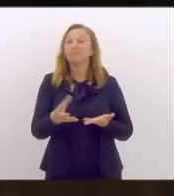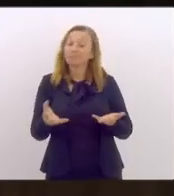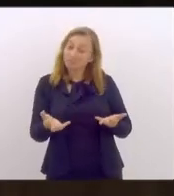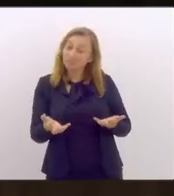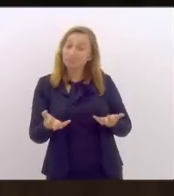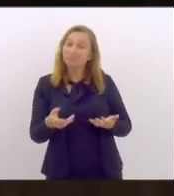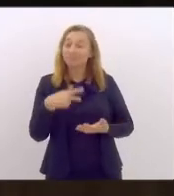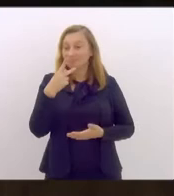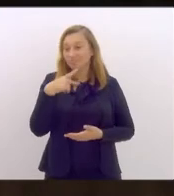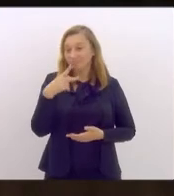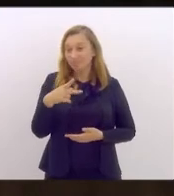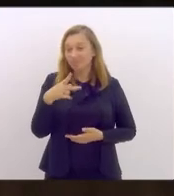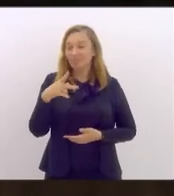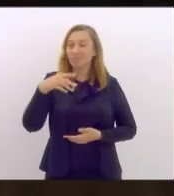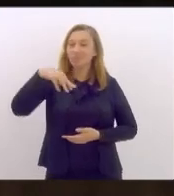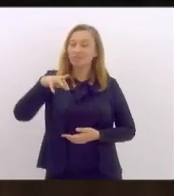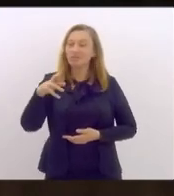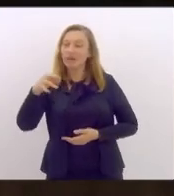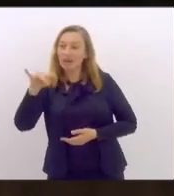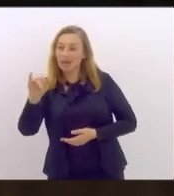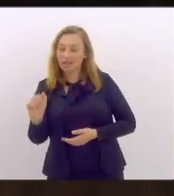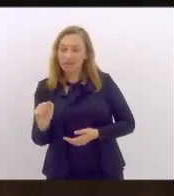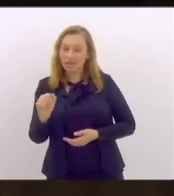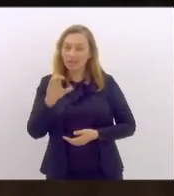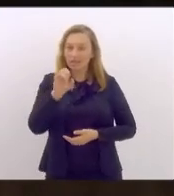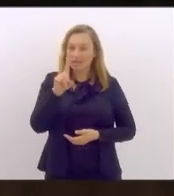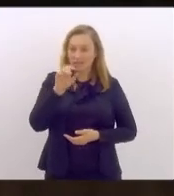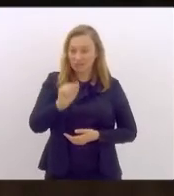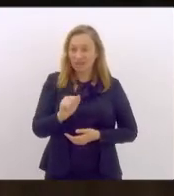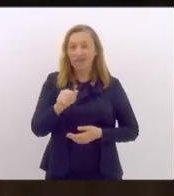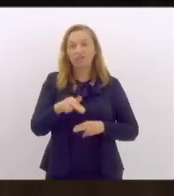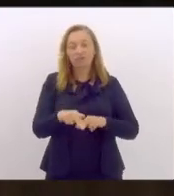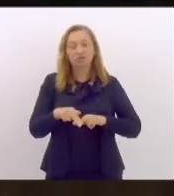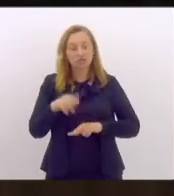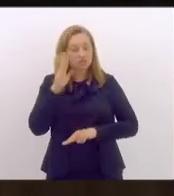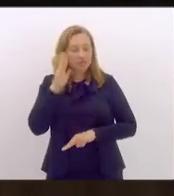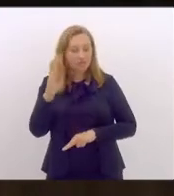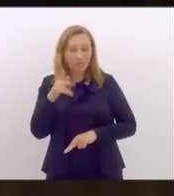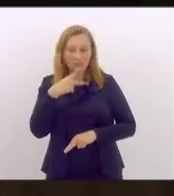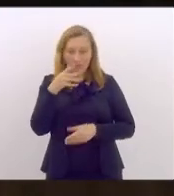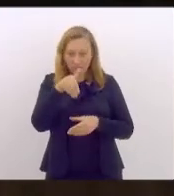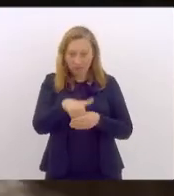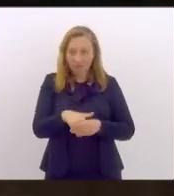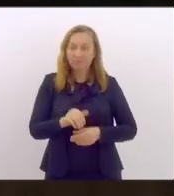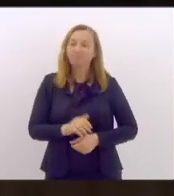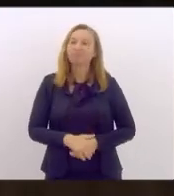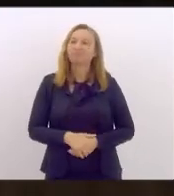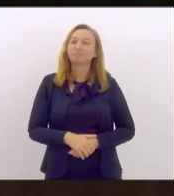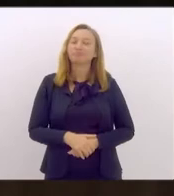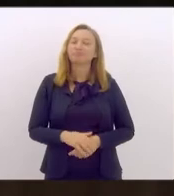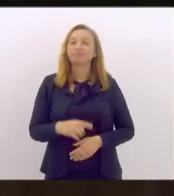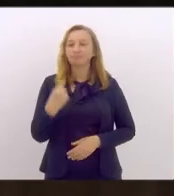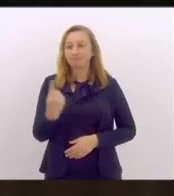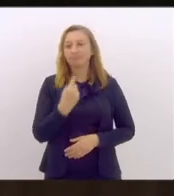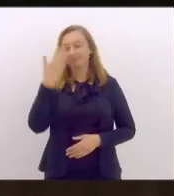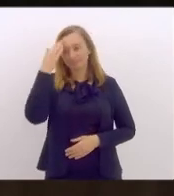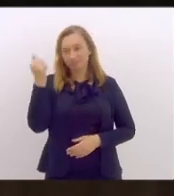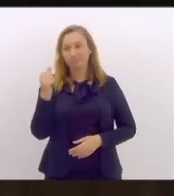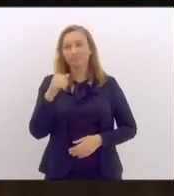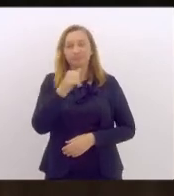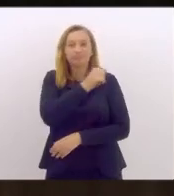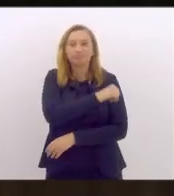quero falar sobre a Maria Célia Vasconcelos Esse é o principal motivo da declaração de voto nós todos sabemos que o Rio de